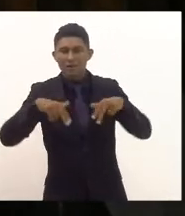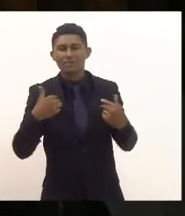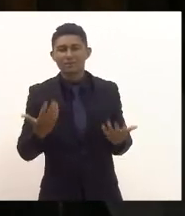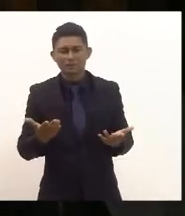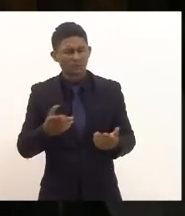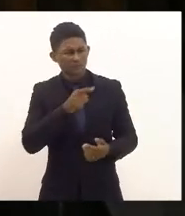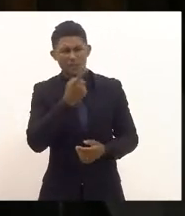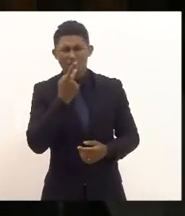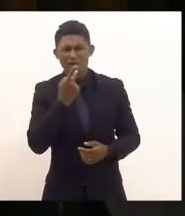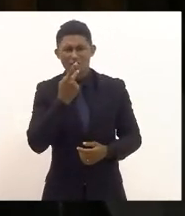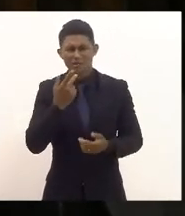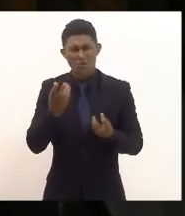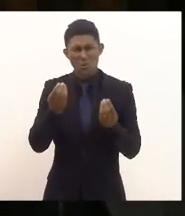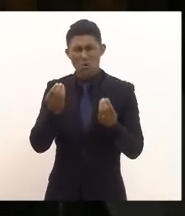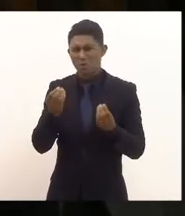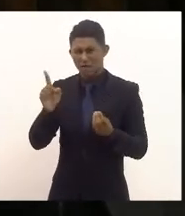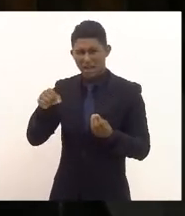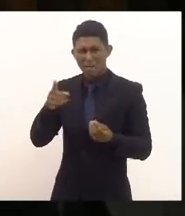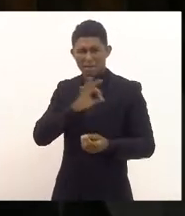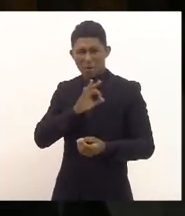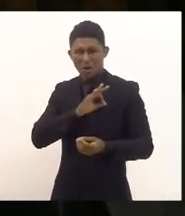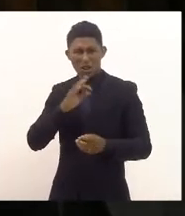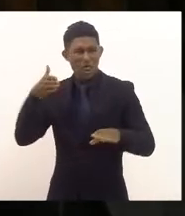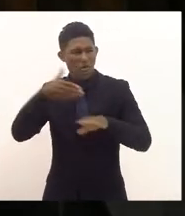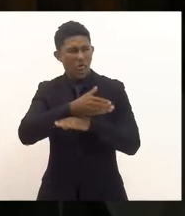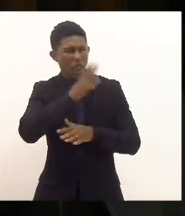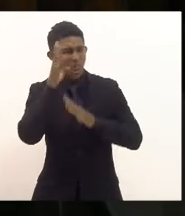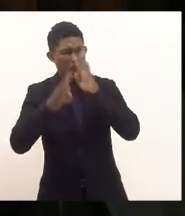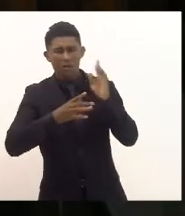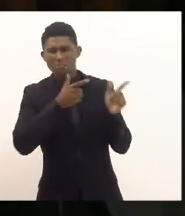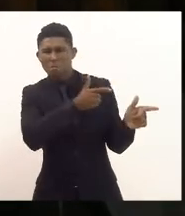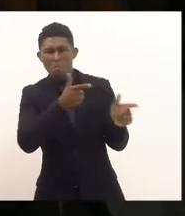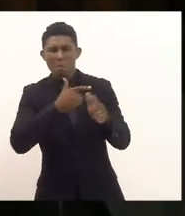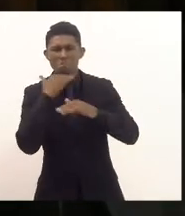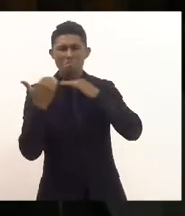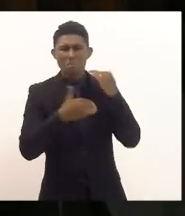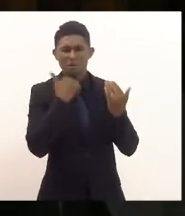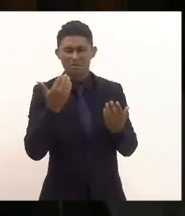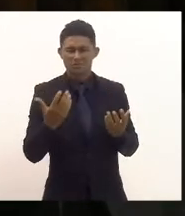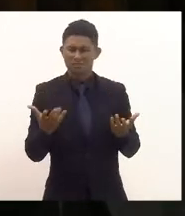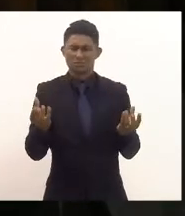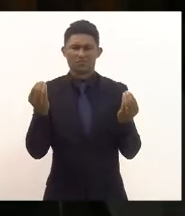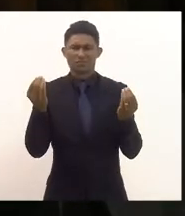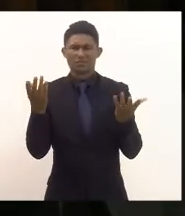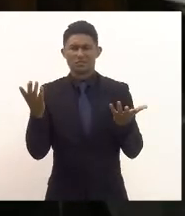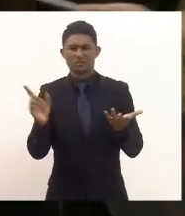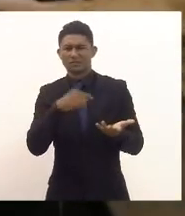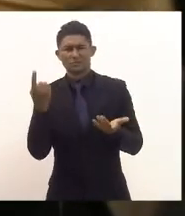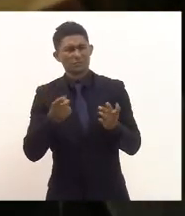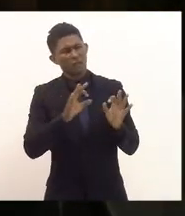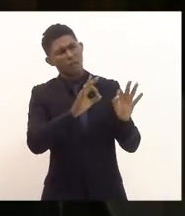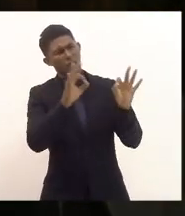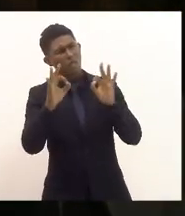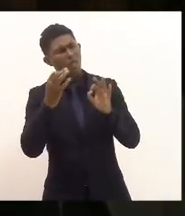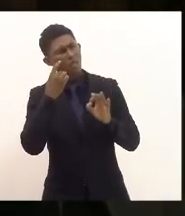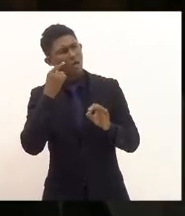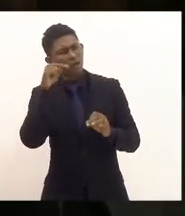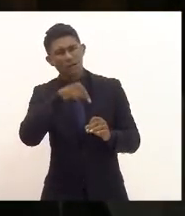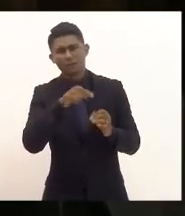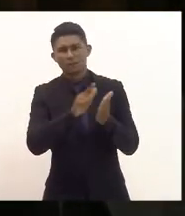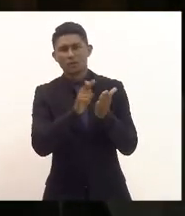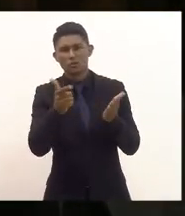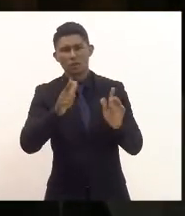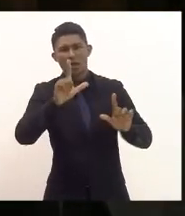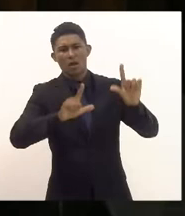sujeito vai querer falar essas queixas a cena é um absurdo que a gente vem assistindo nos jornais aqui do